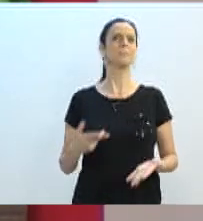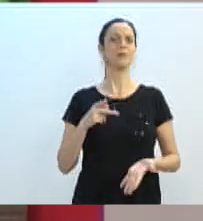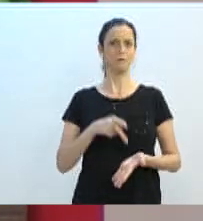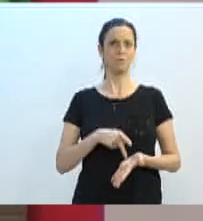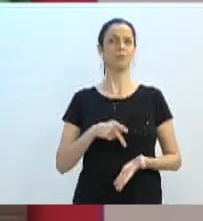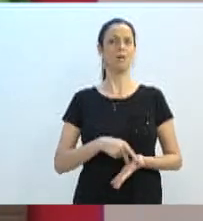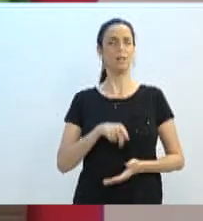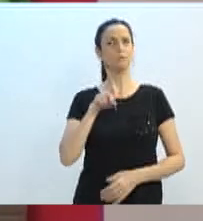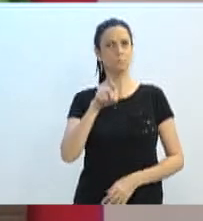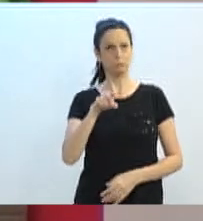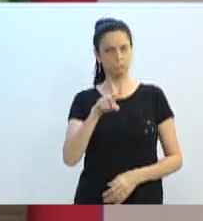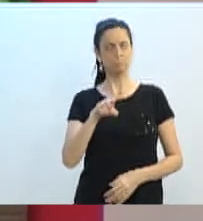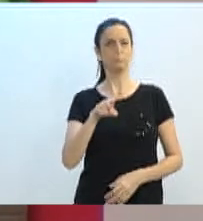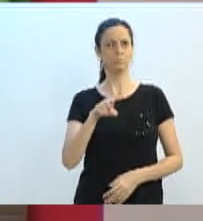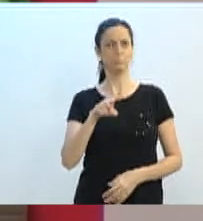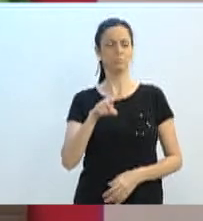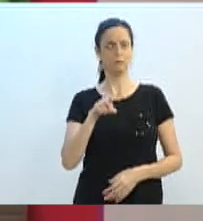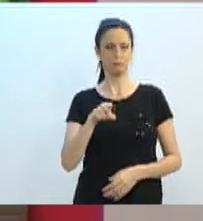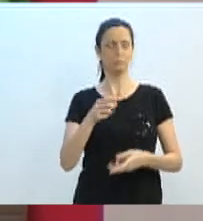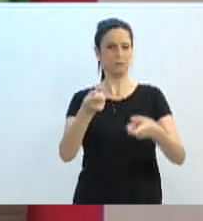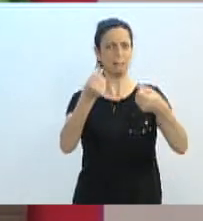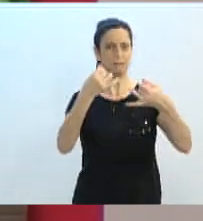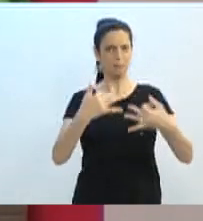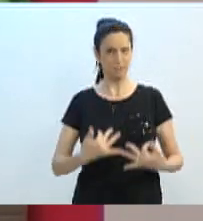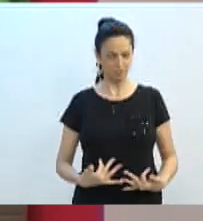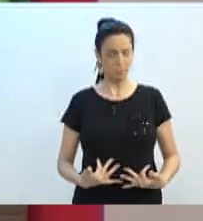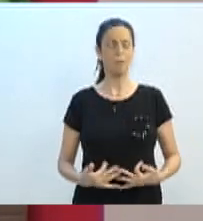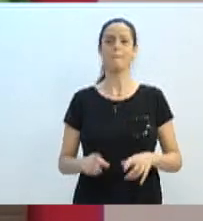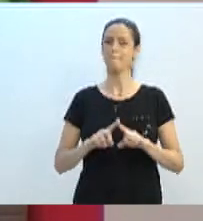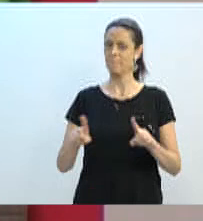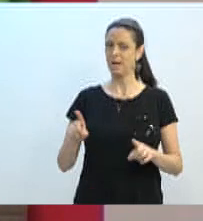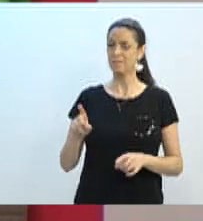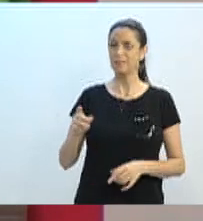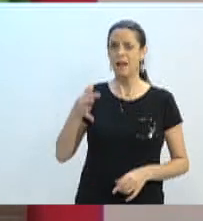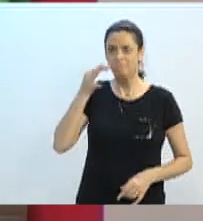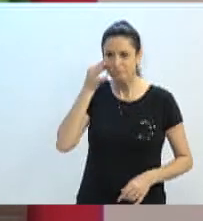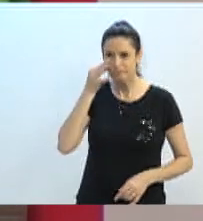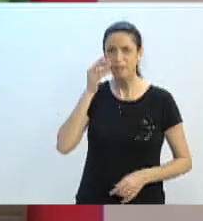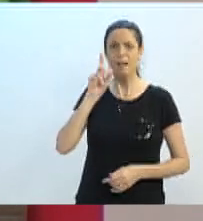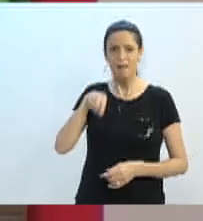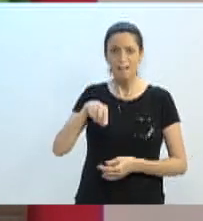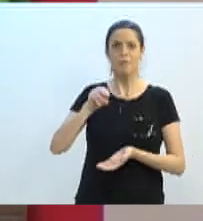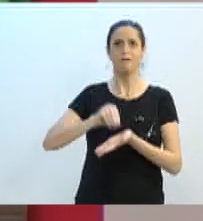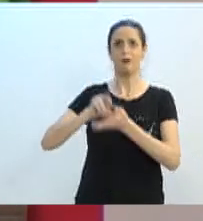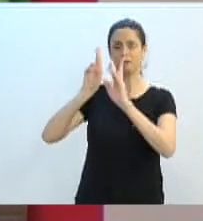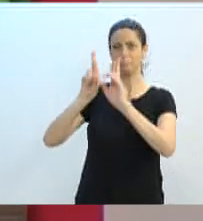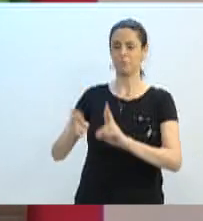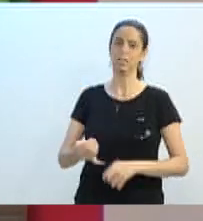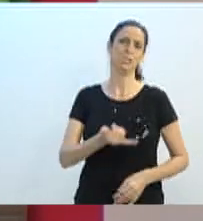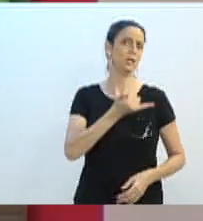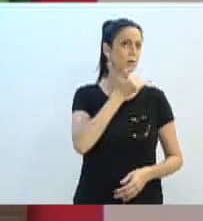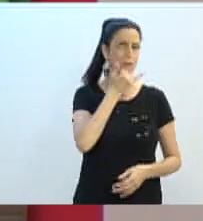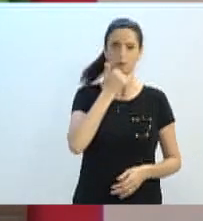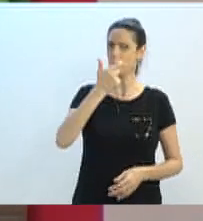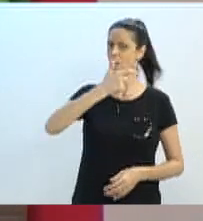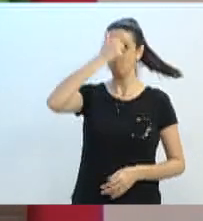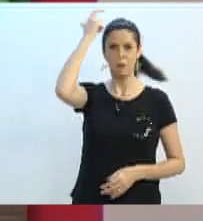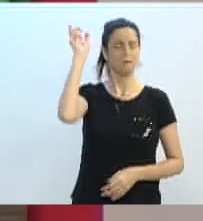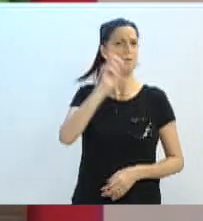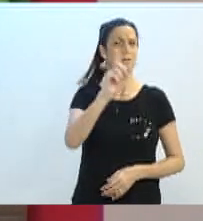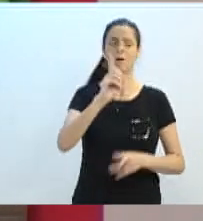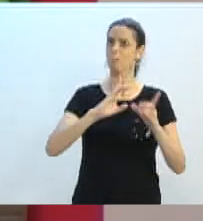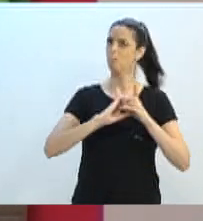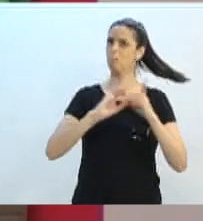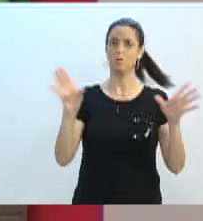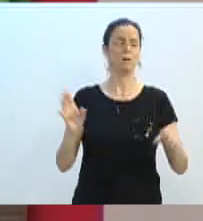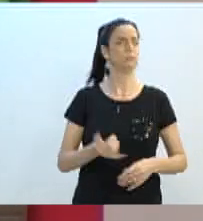senhor está sendo muito elegante, não foi deselegância, foi desrespeito mesmo, foi desrespeito. E o vereador Adriano não foi democrático na condução da audiência